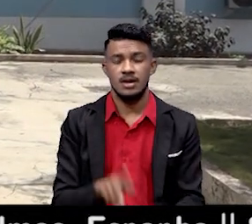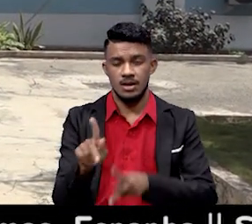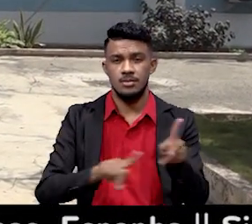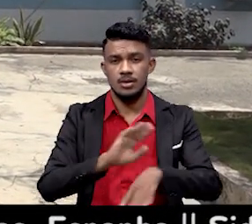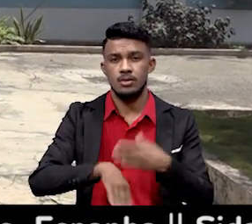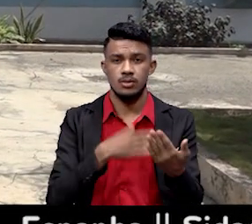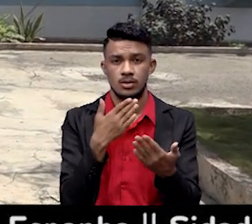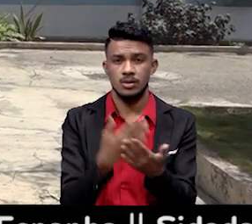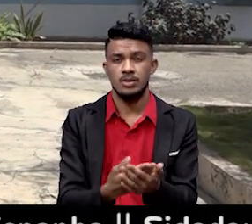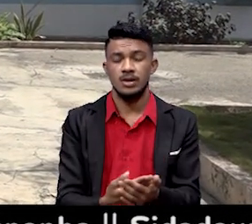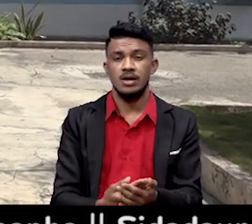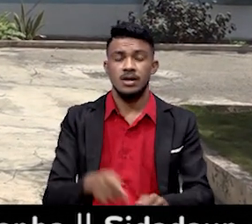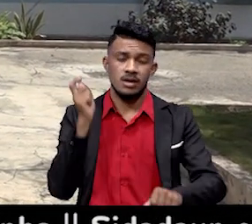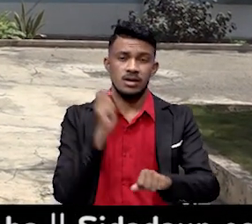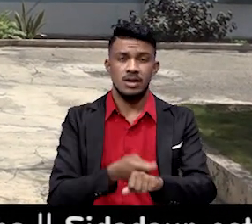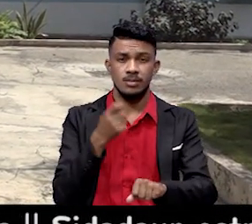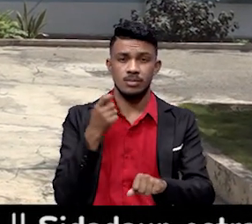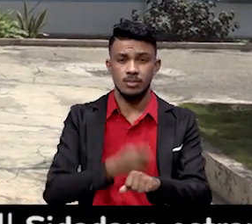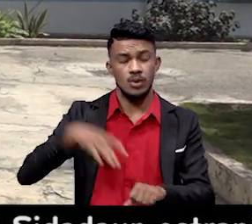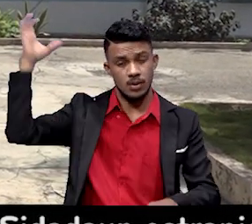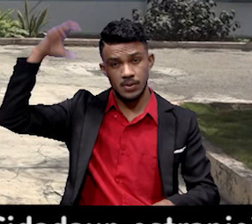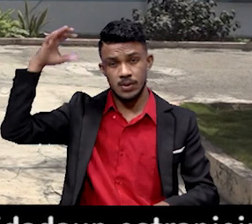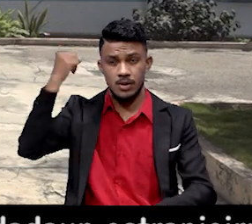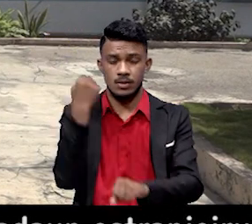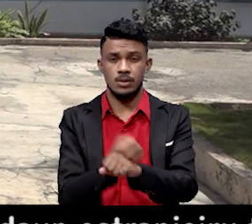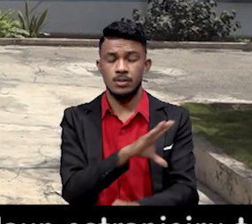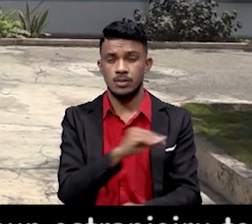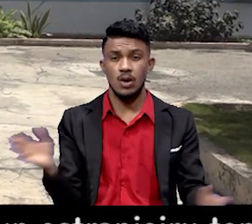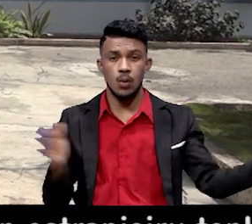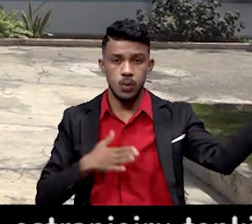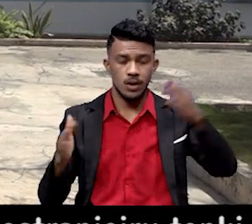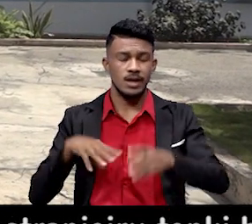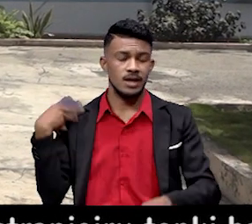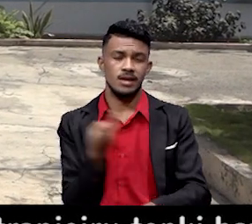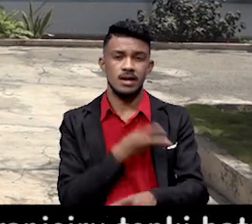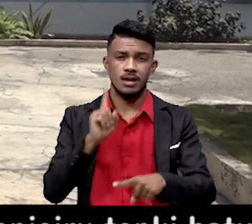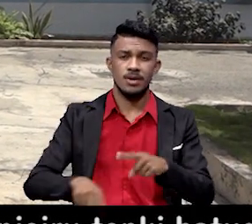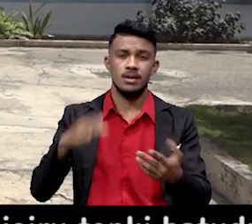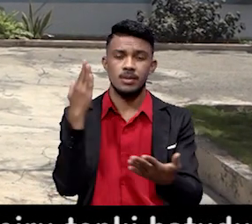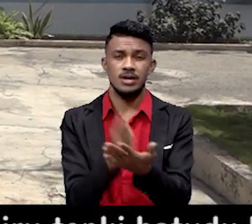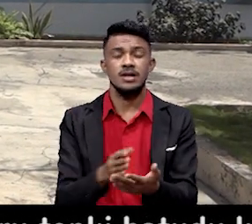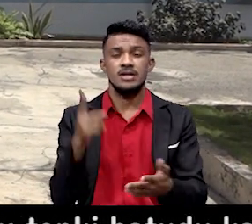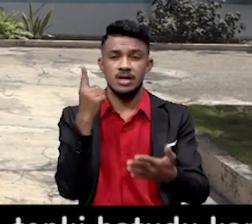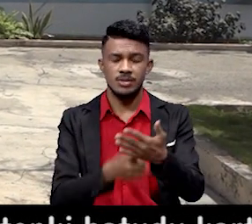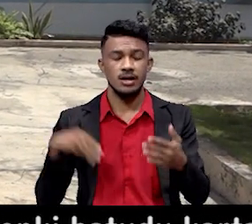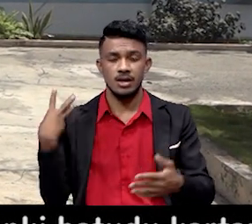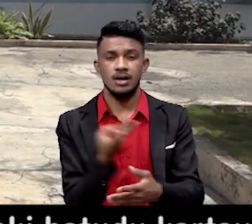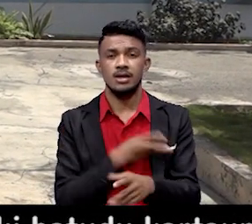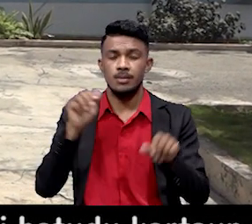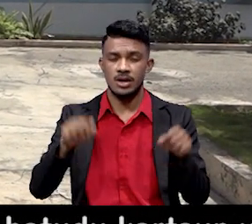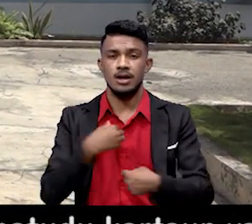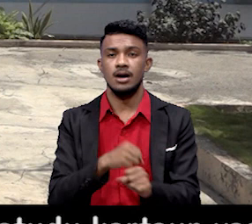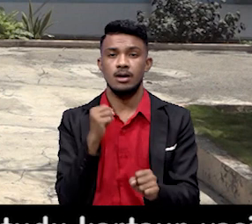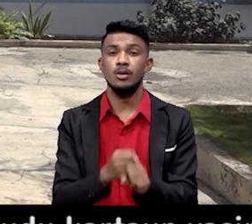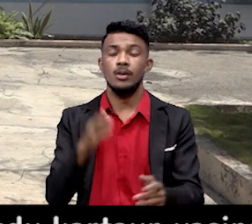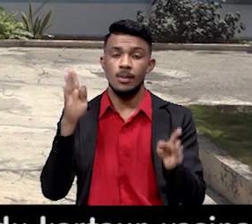Telespectadores, fenômeno natureza La Niña ita la bele hapara. Saída mak ita bele halo, mak prepara. Mitigação barisco sira tem